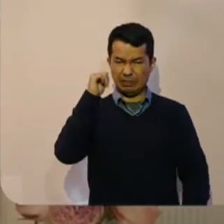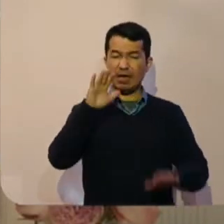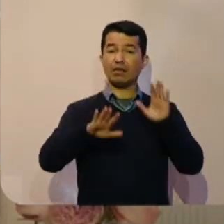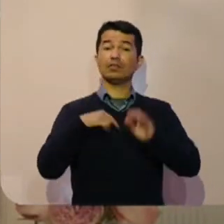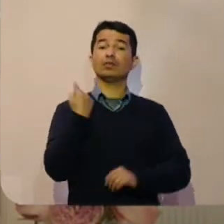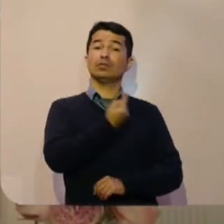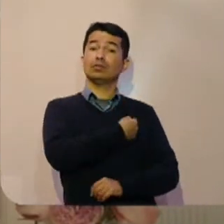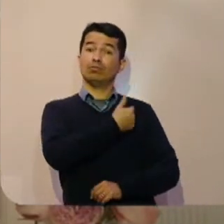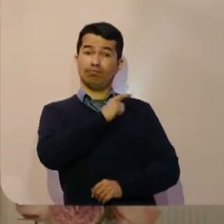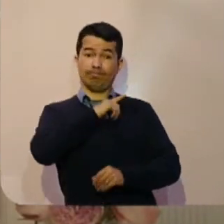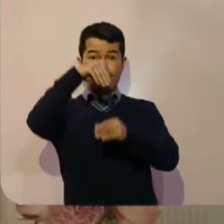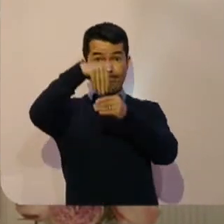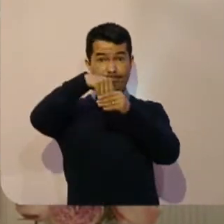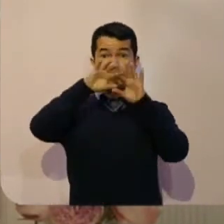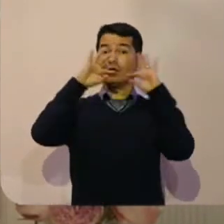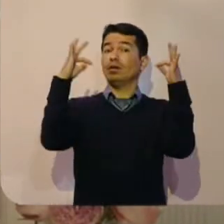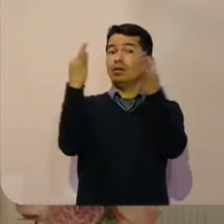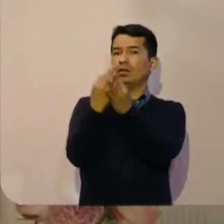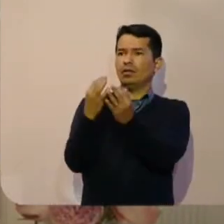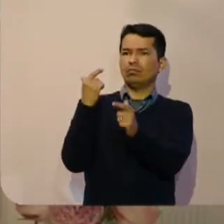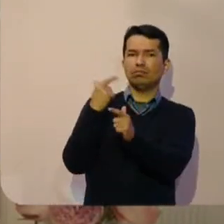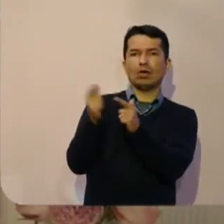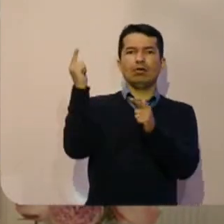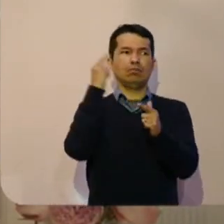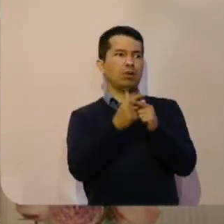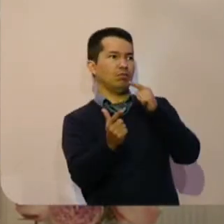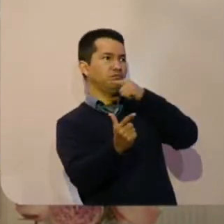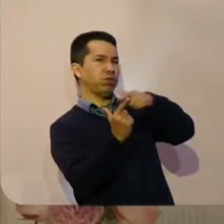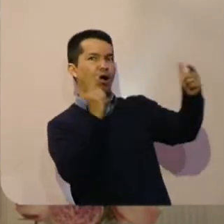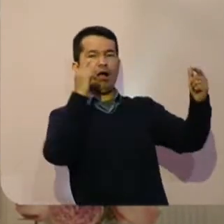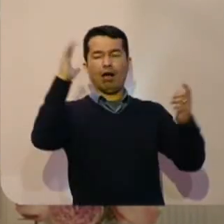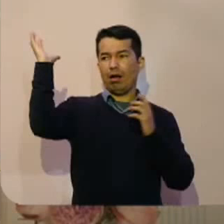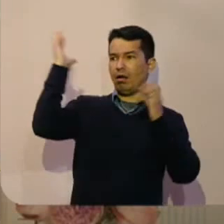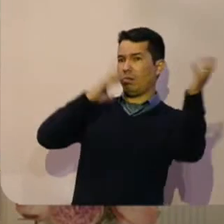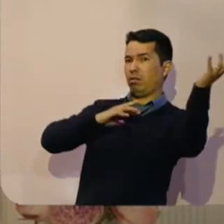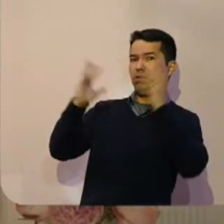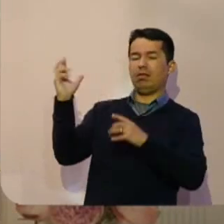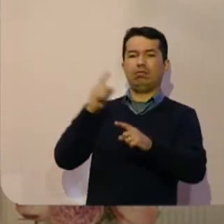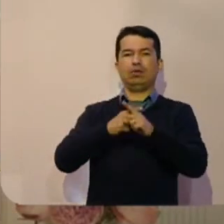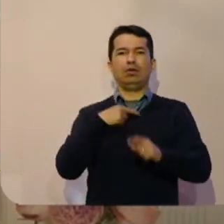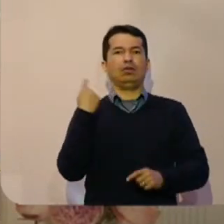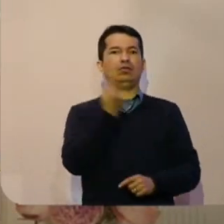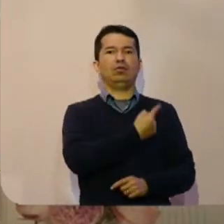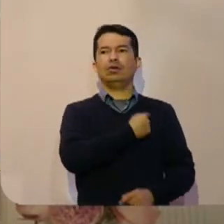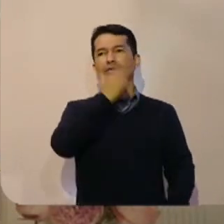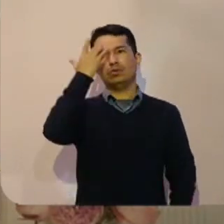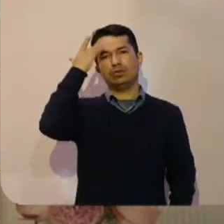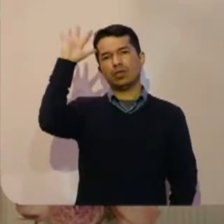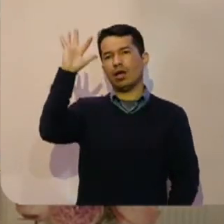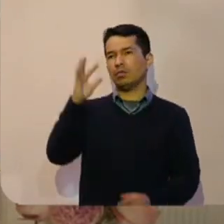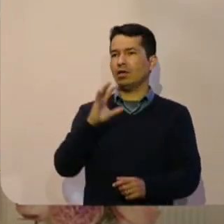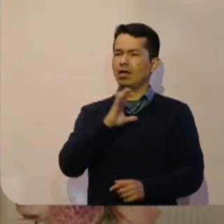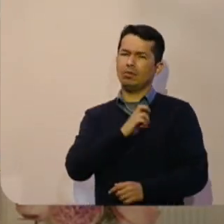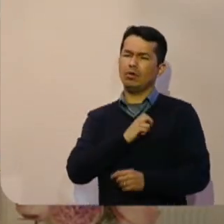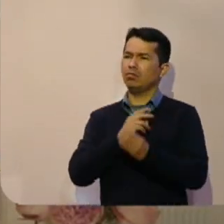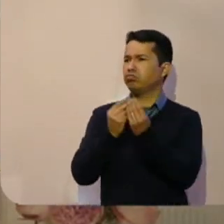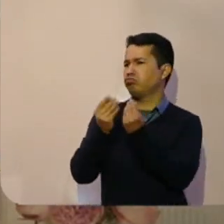casa porque a gente não sabe ser amável. Ou porque a gente simplesmente